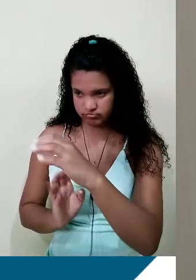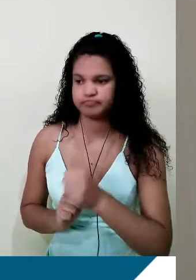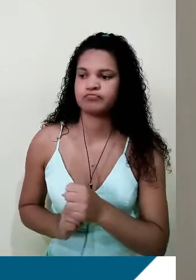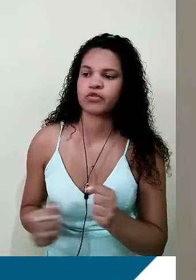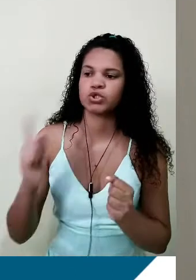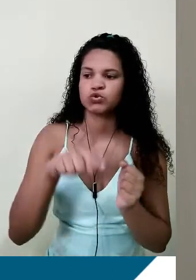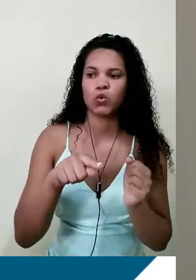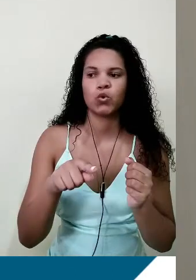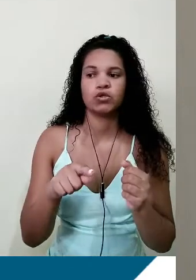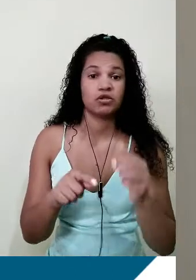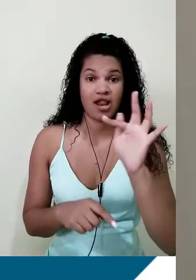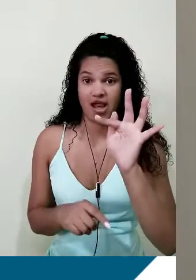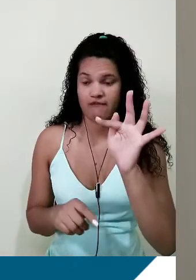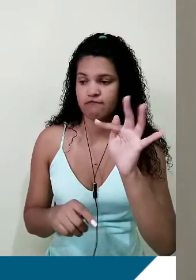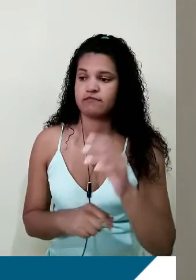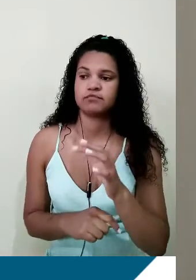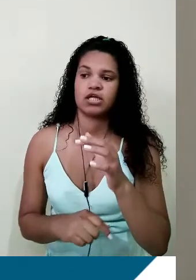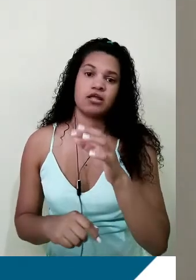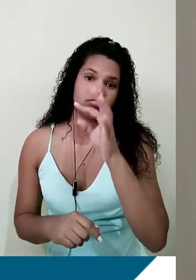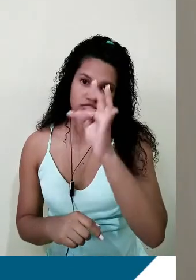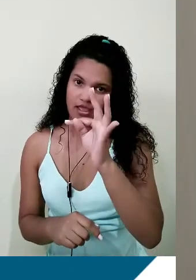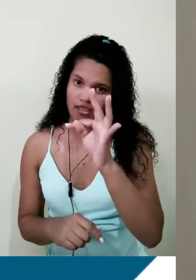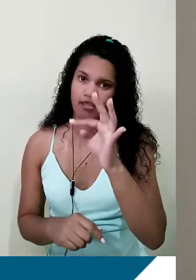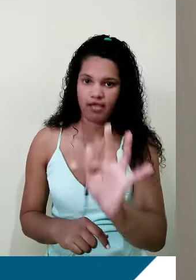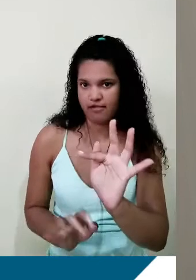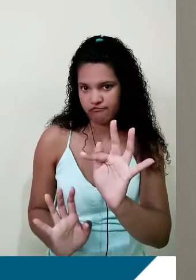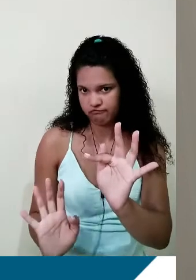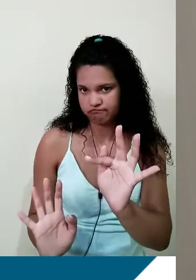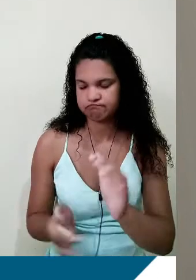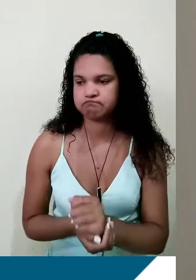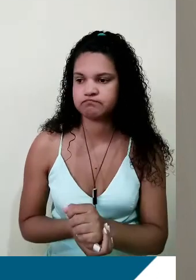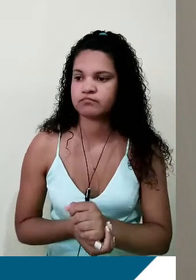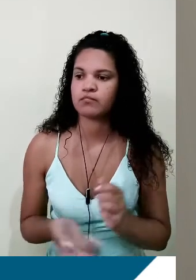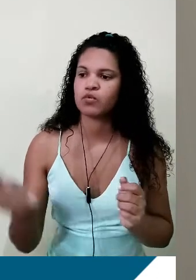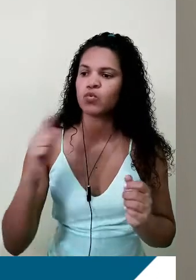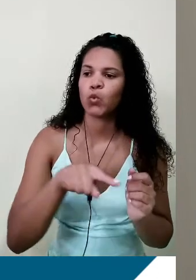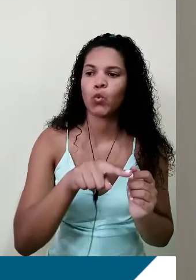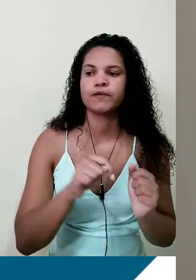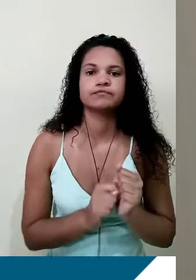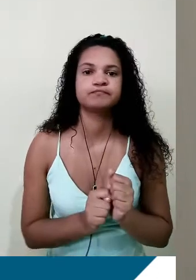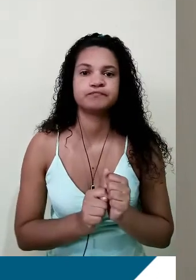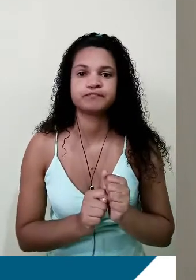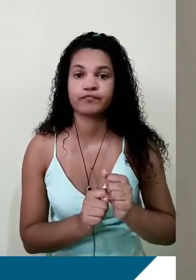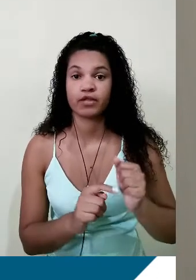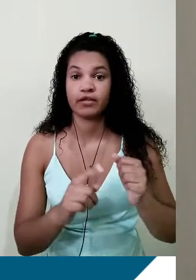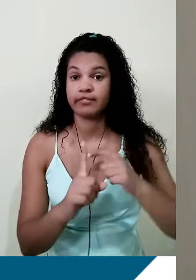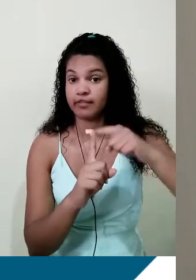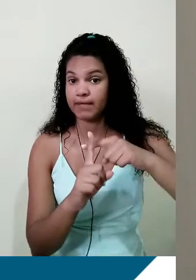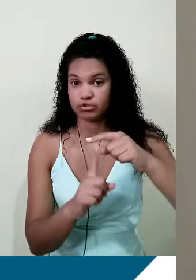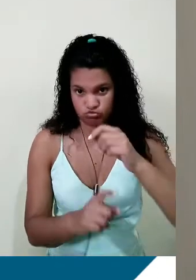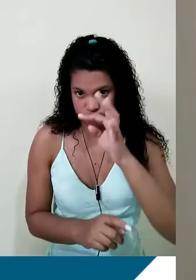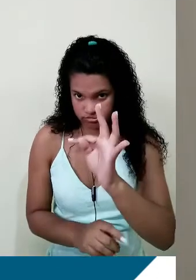escala Fahrenheit, TF. E na escala Kelvin, temperatura na escala